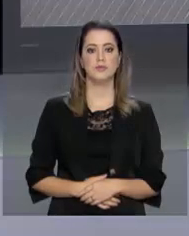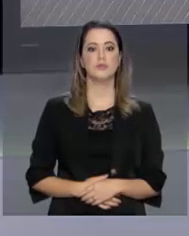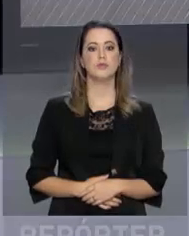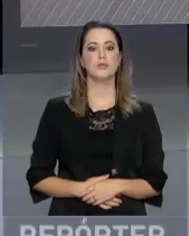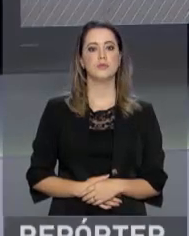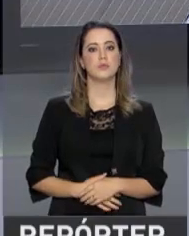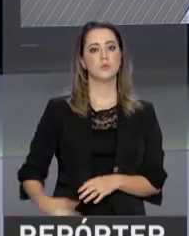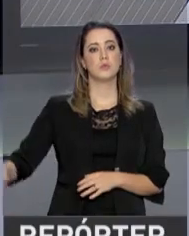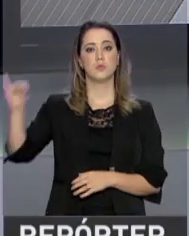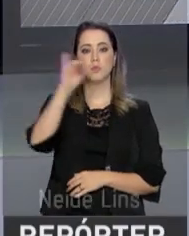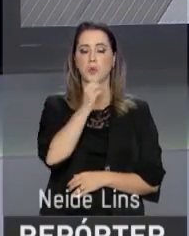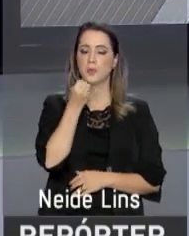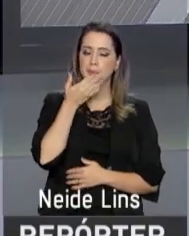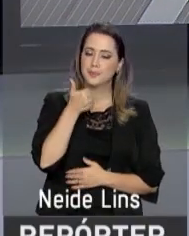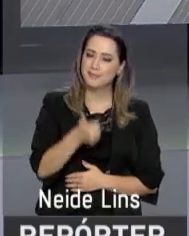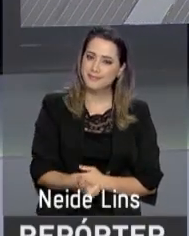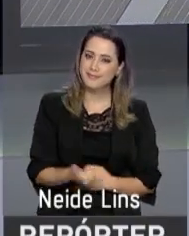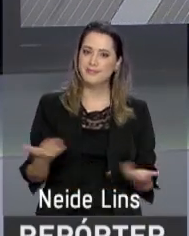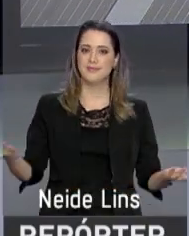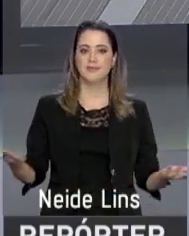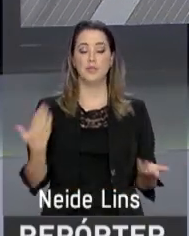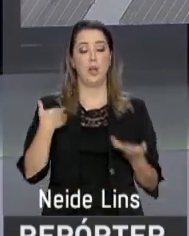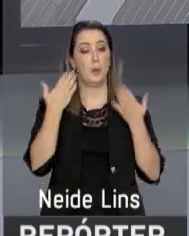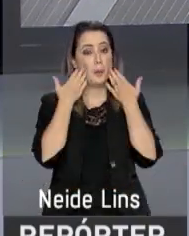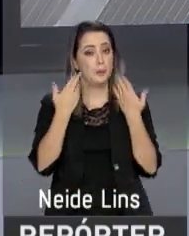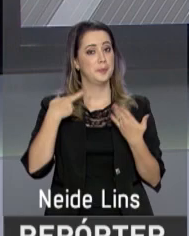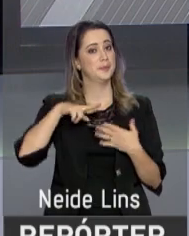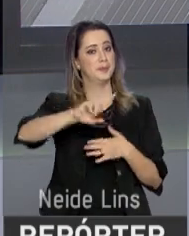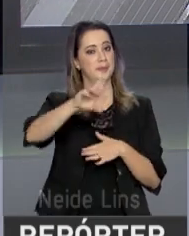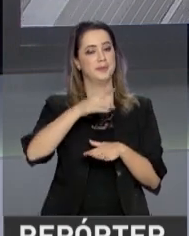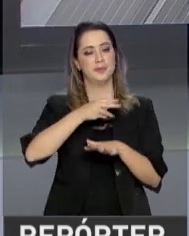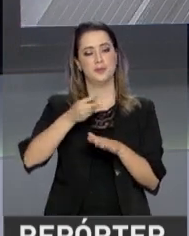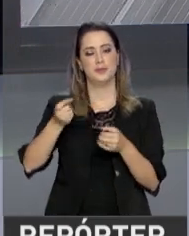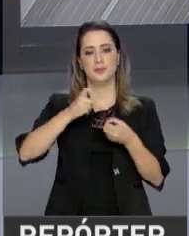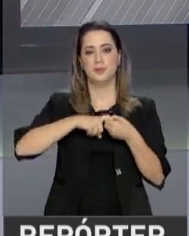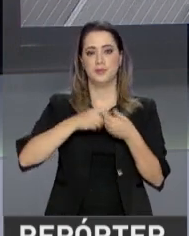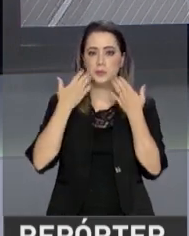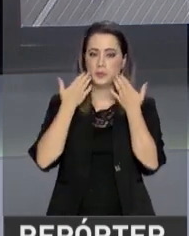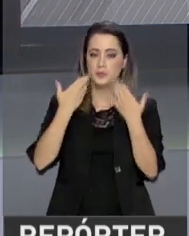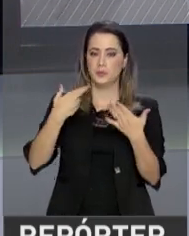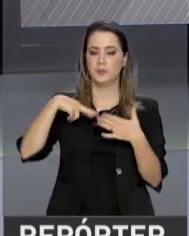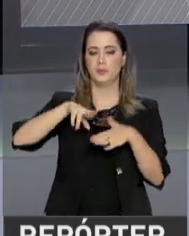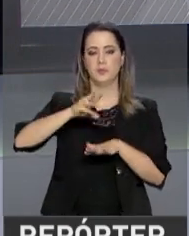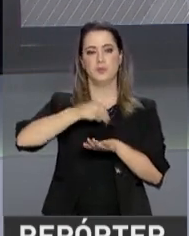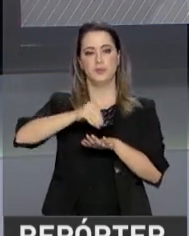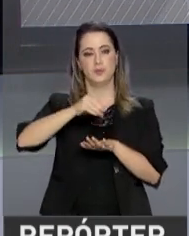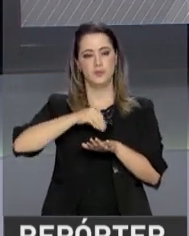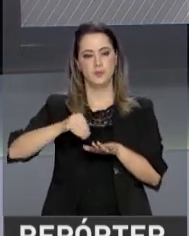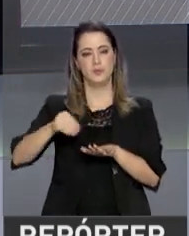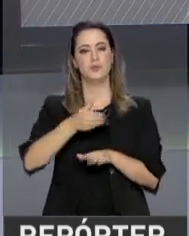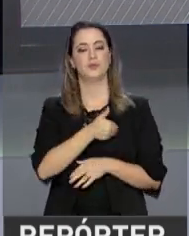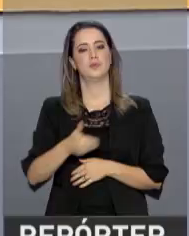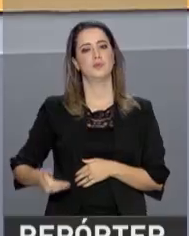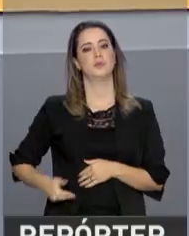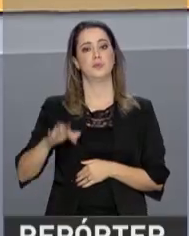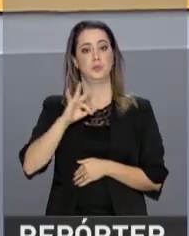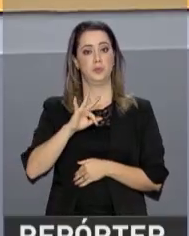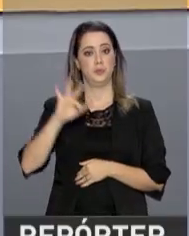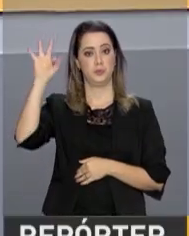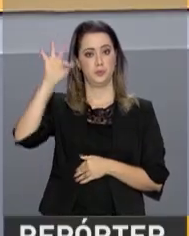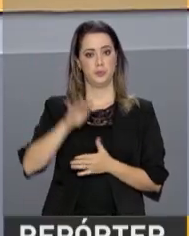lá tudo bem o repórter nbr está de volta trazendo pra você as notícias do governo federal